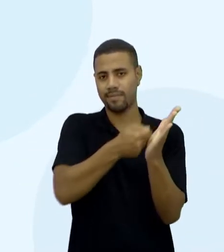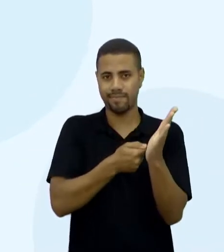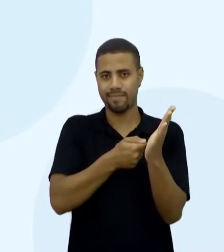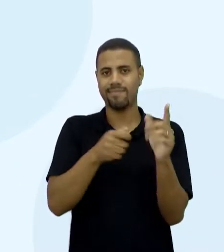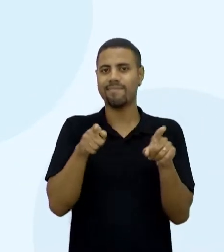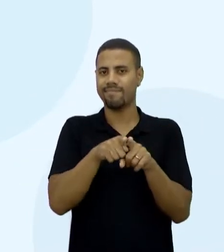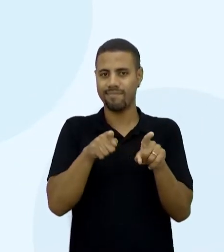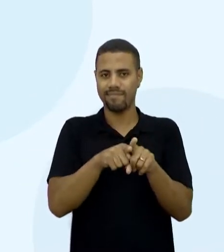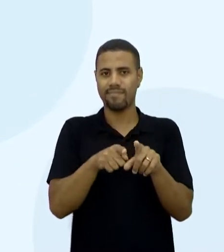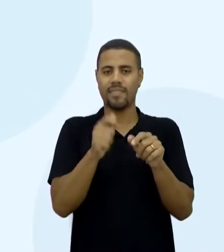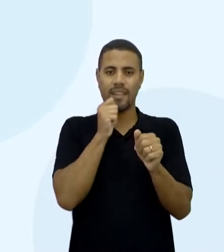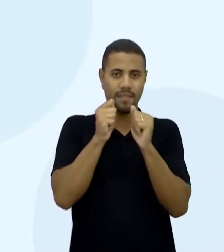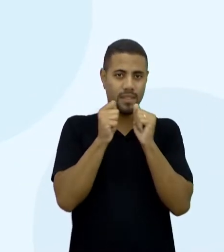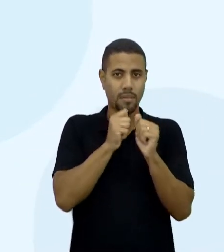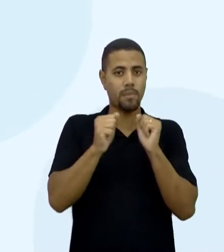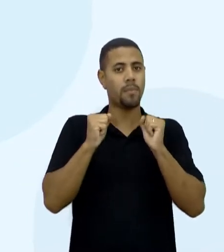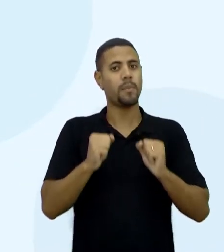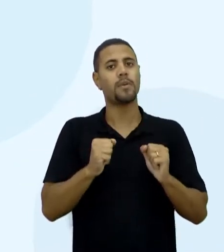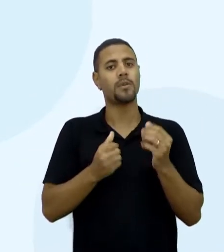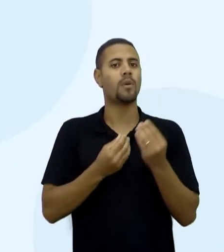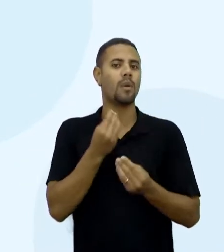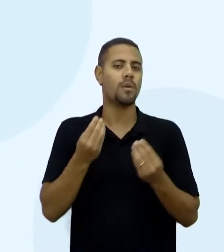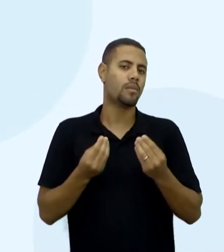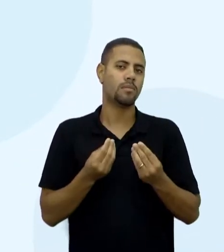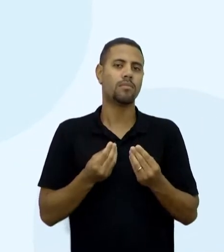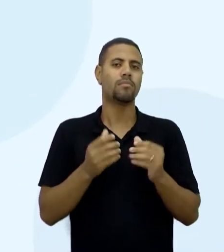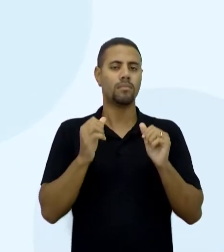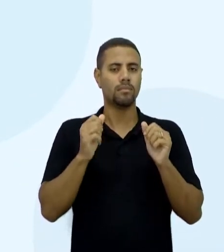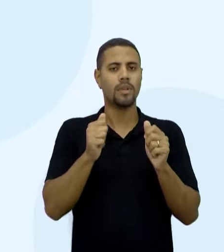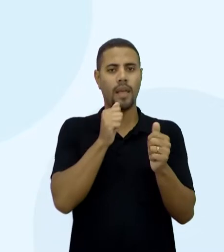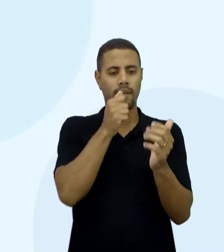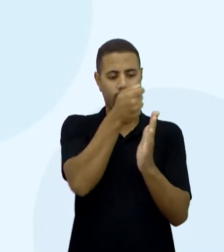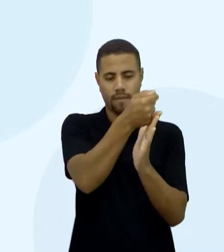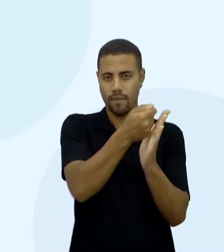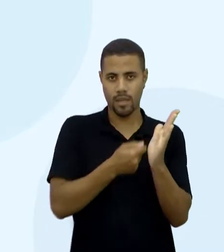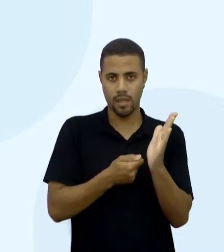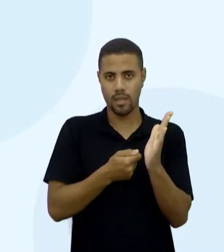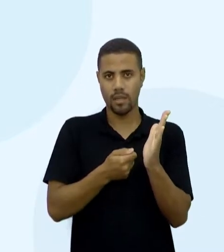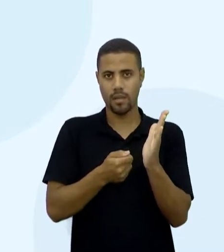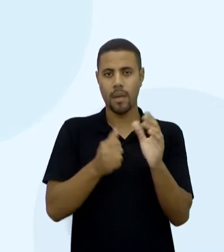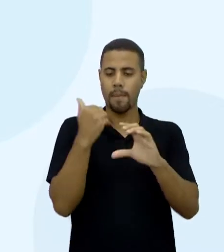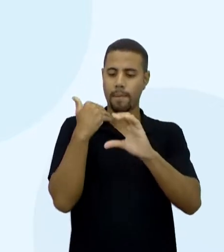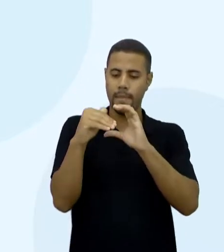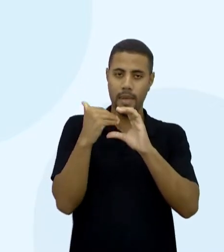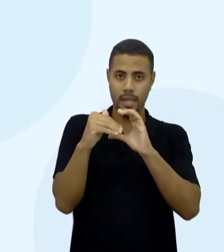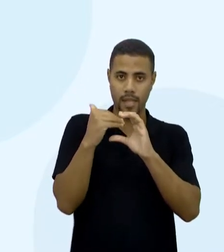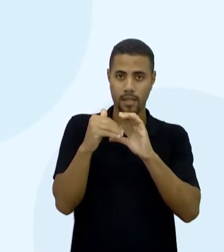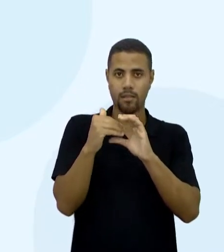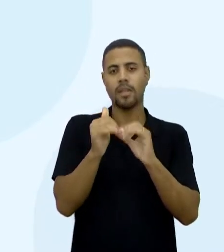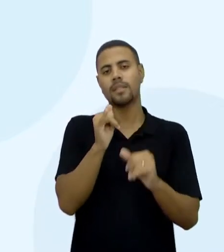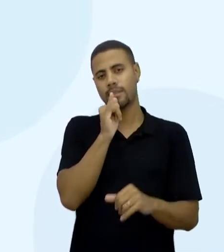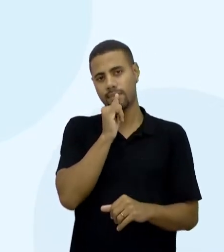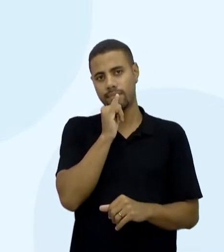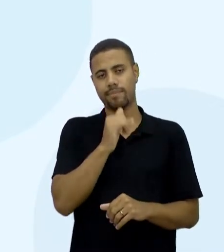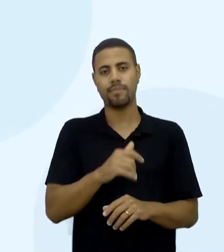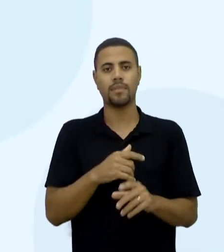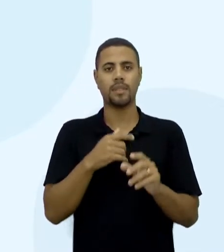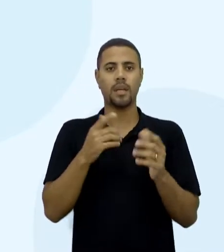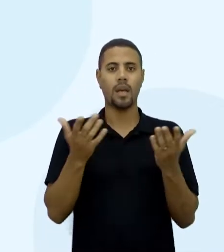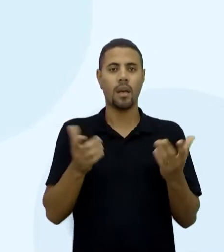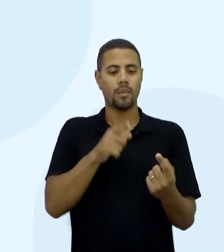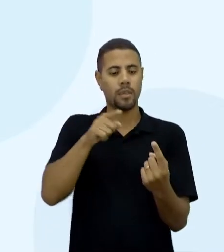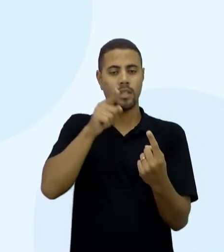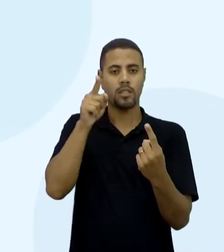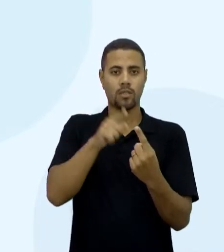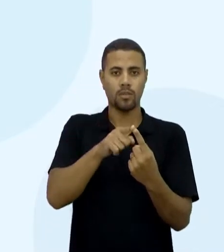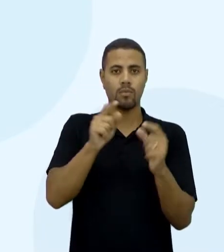A entrevista ainda pode ser feita com a interação já por escrito, que aí será lá por e-mail, por exemplo. O objetivo desse gênero